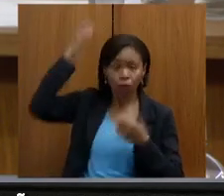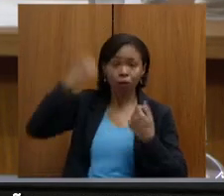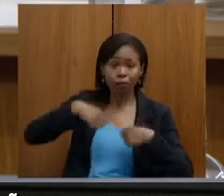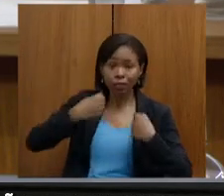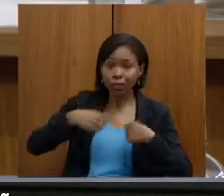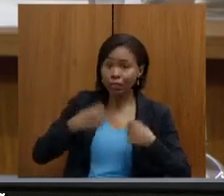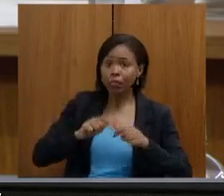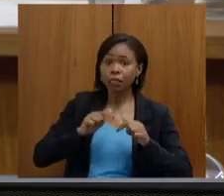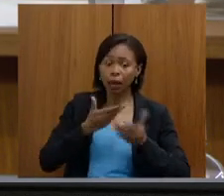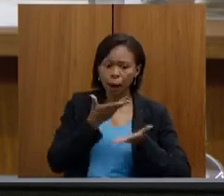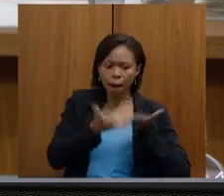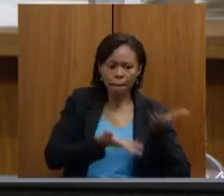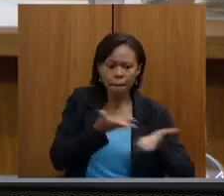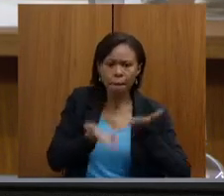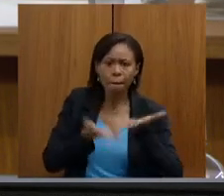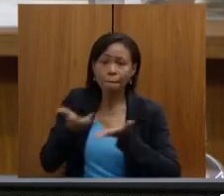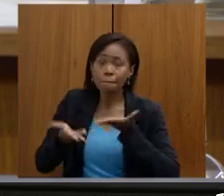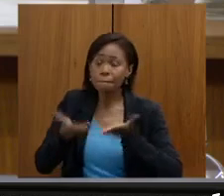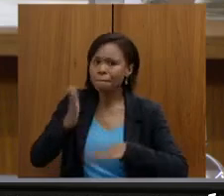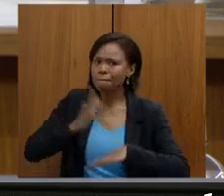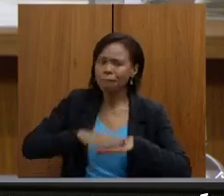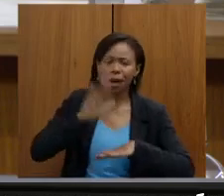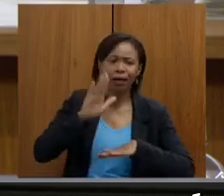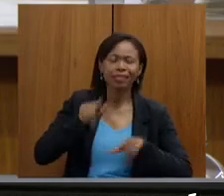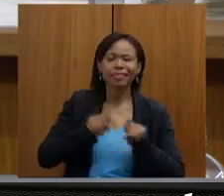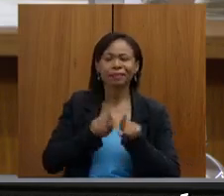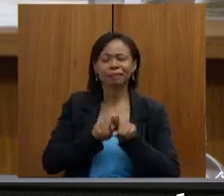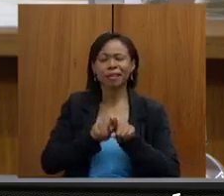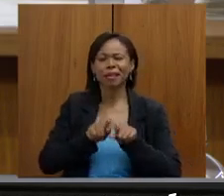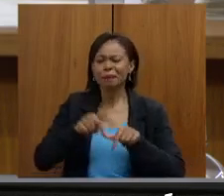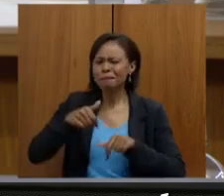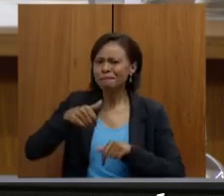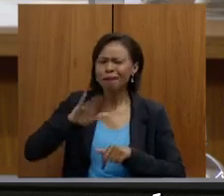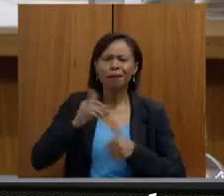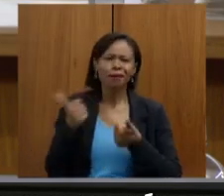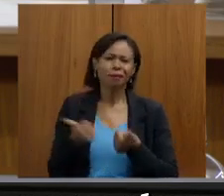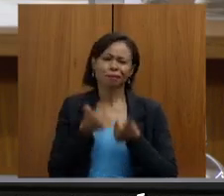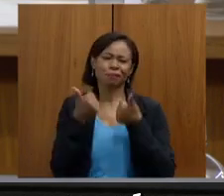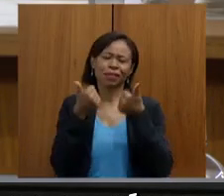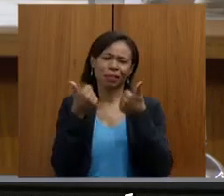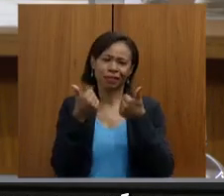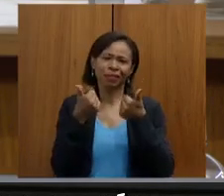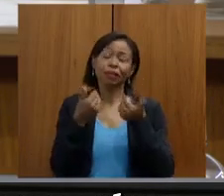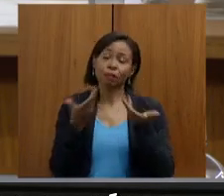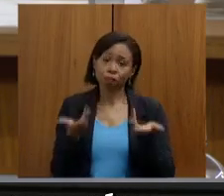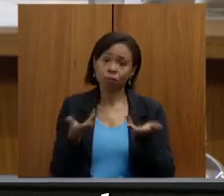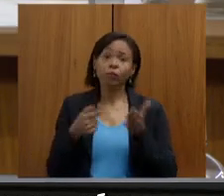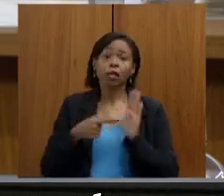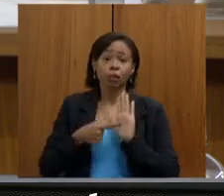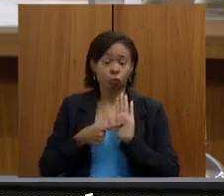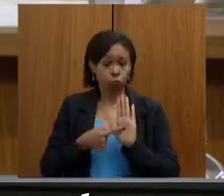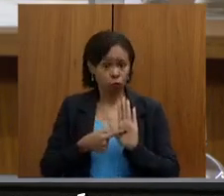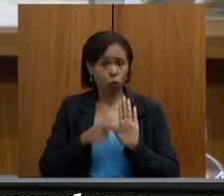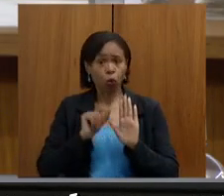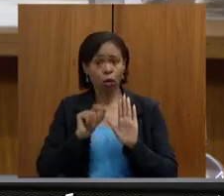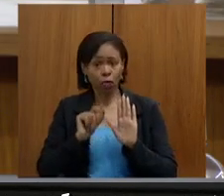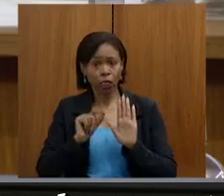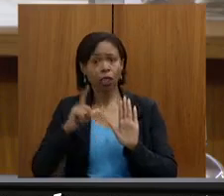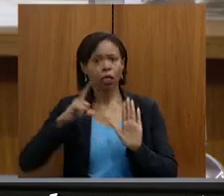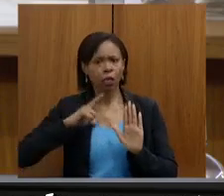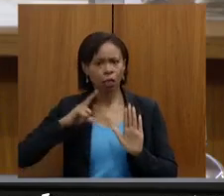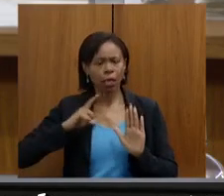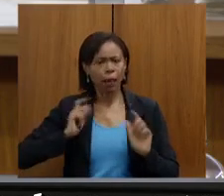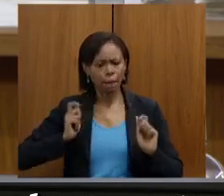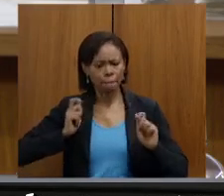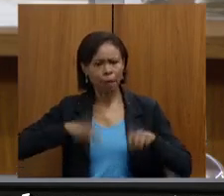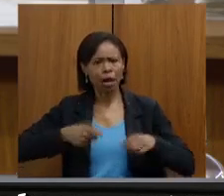e atender cada vez melhor mostramos aqui que estamos com a capacitação em andamento